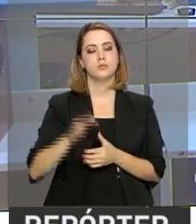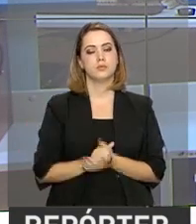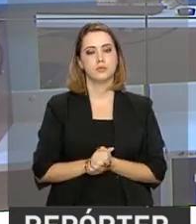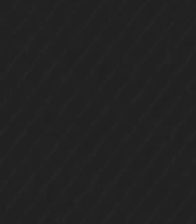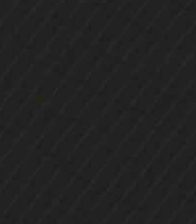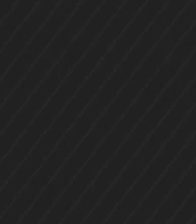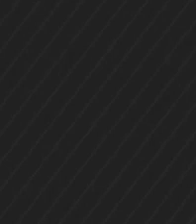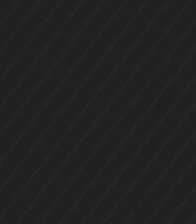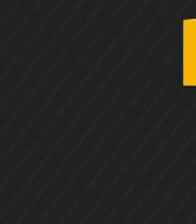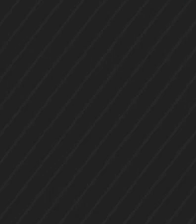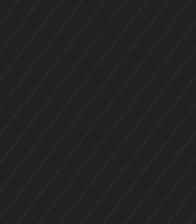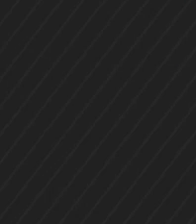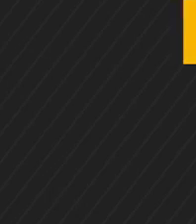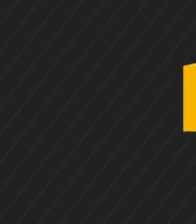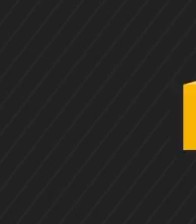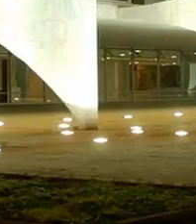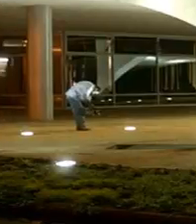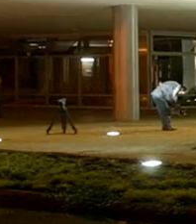Federal